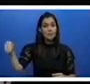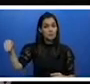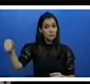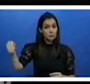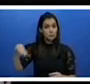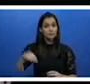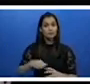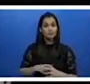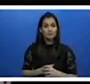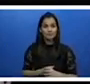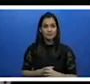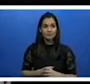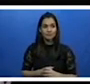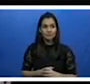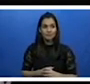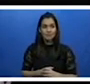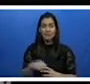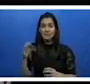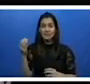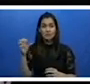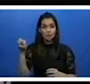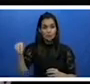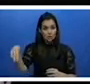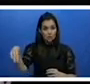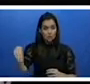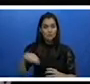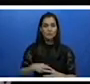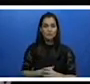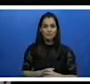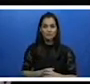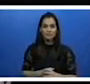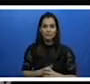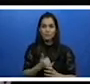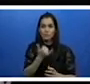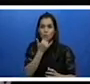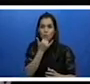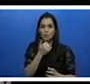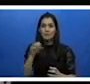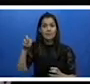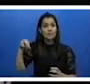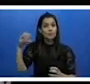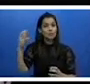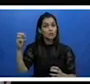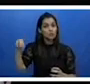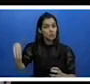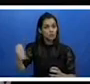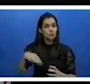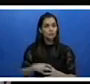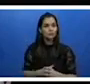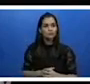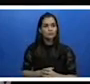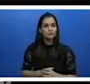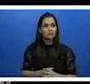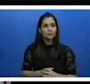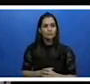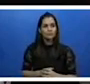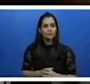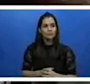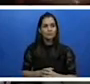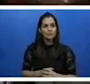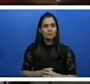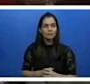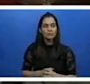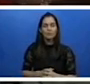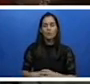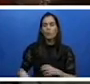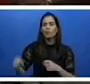3. 2,3 centímetros, 2 centímetros inteiros, mais 3